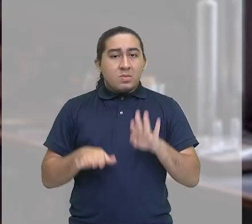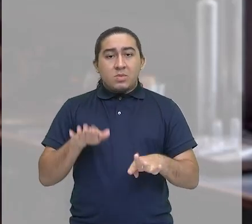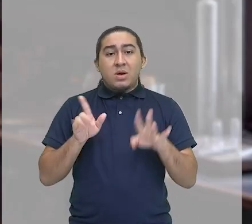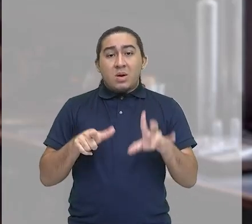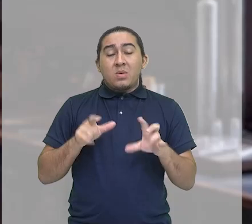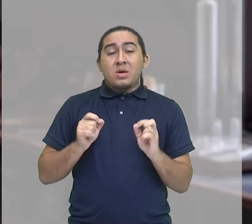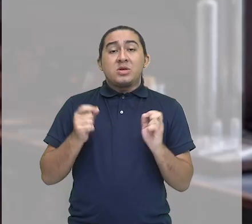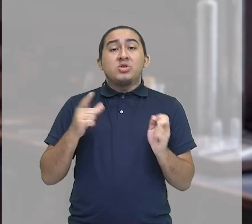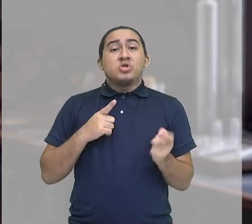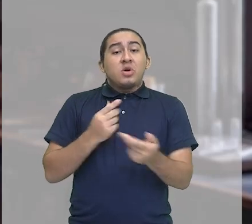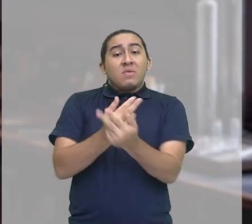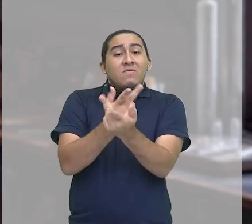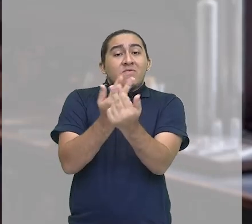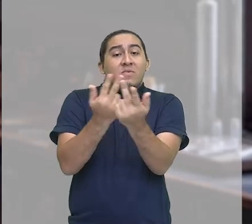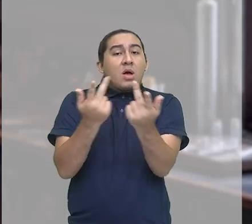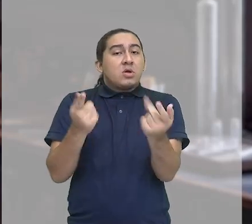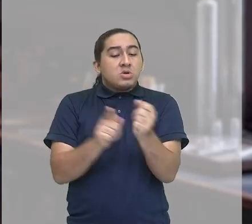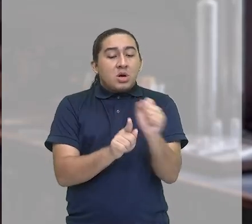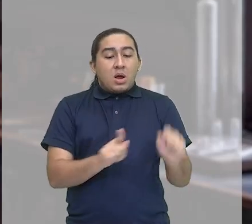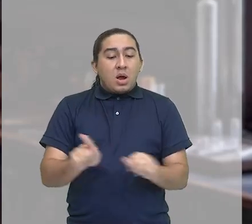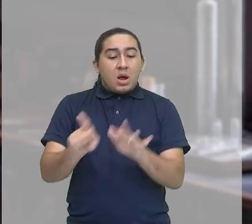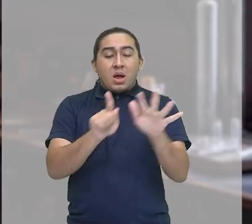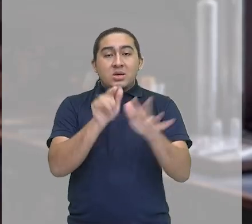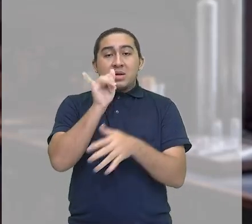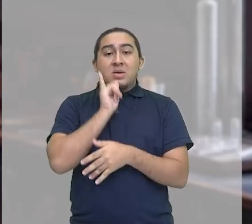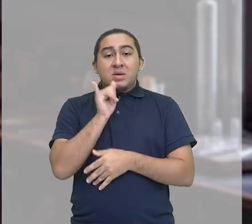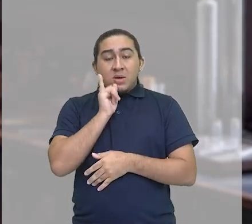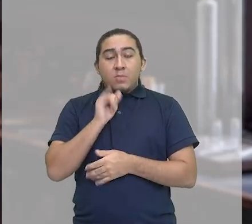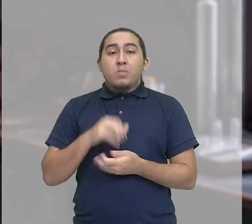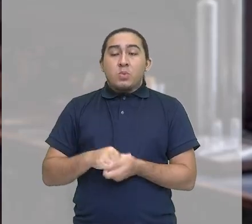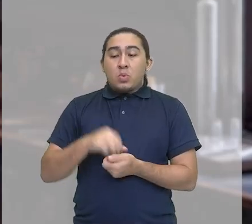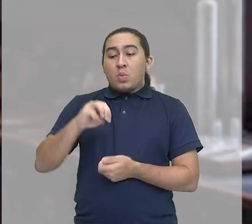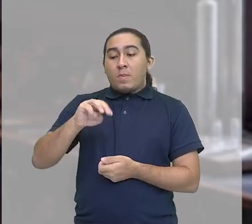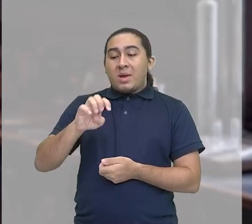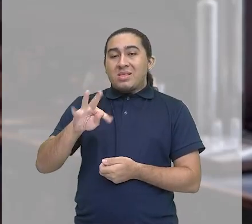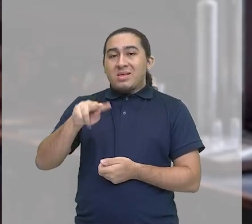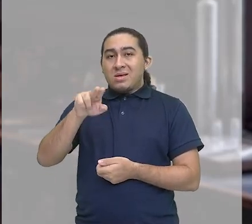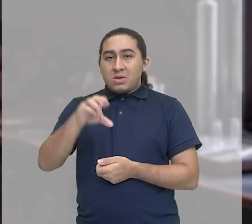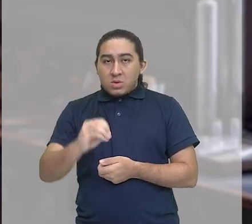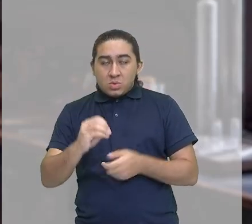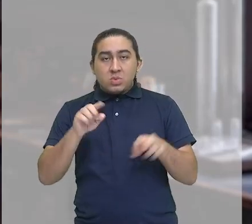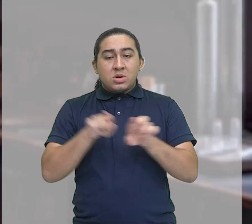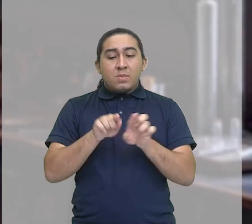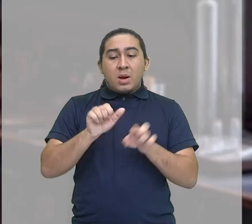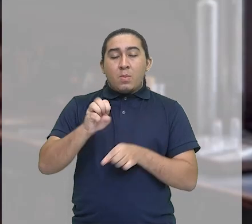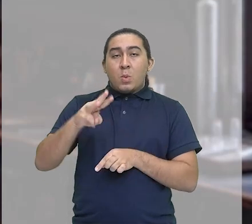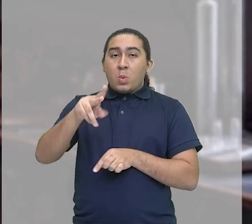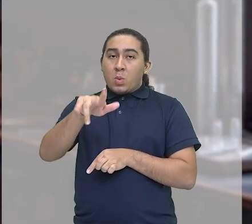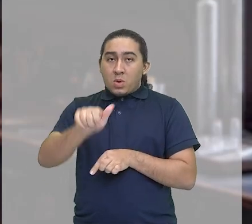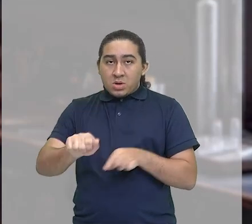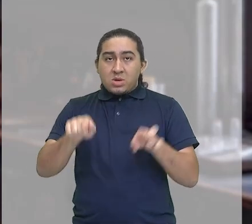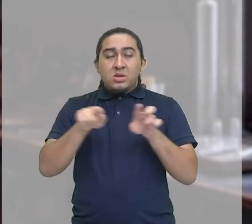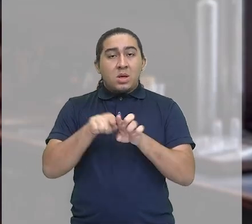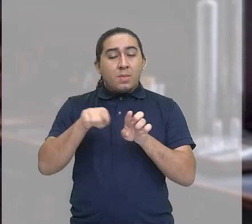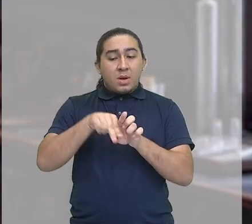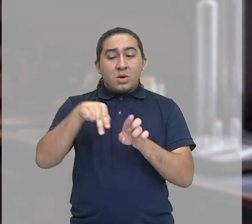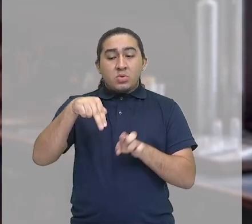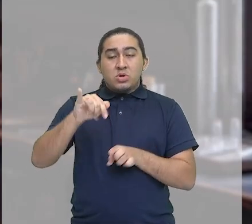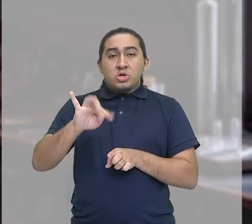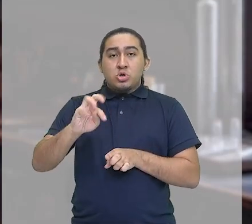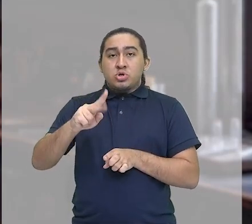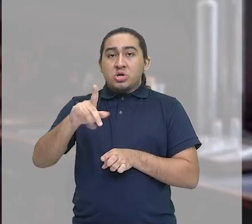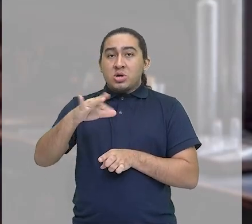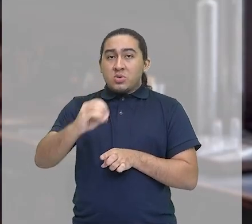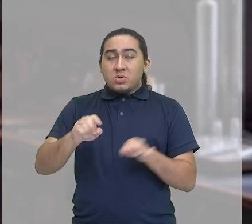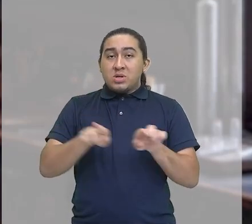era rica em gases como o metano, como a amônia, o gás nitrogênio e também vapor